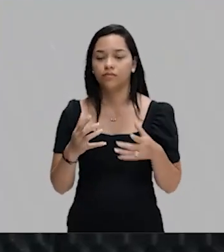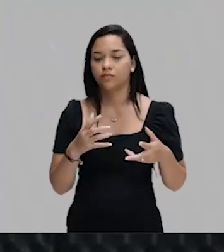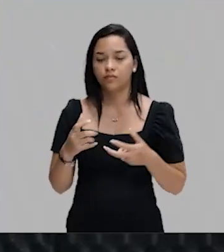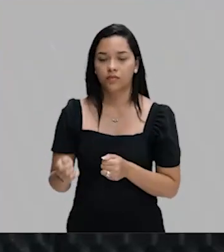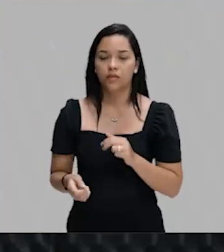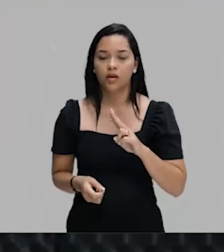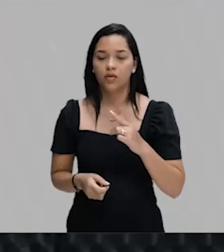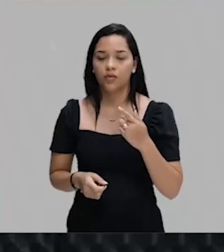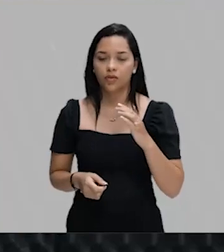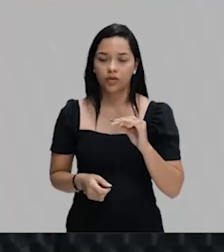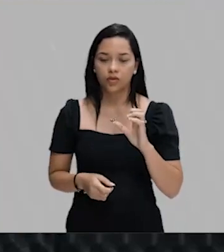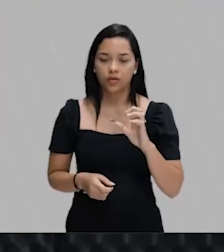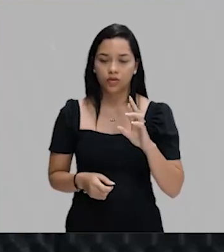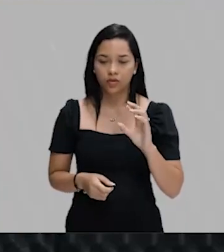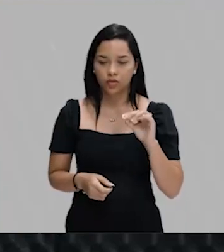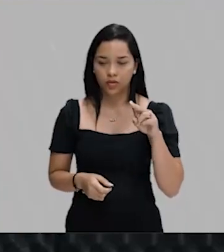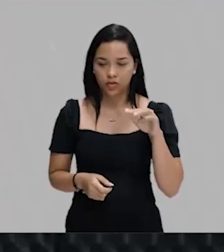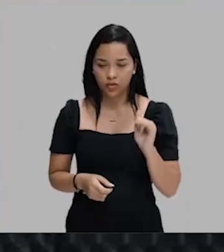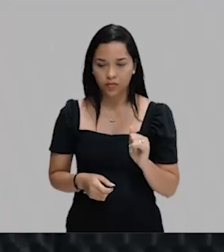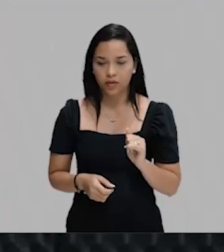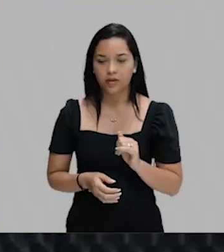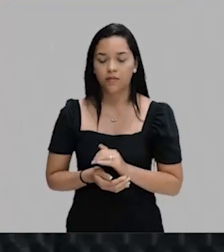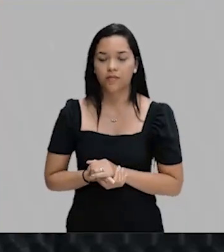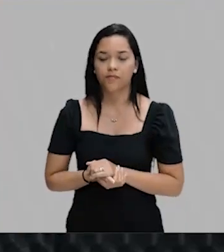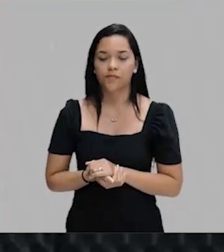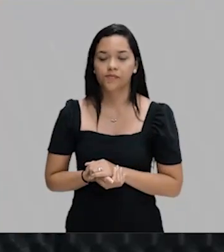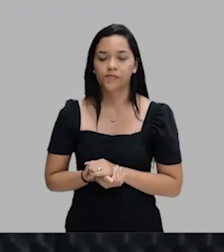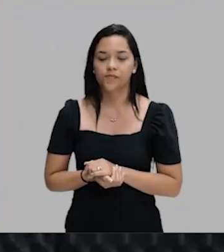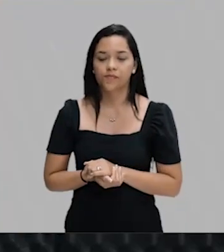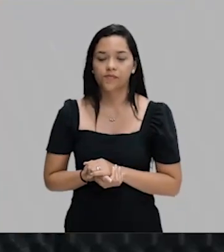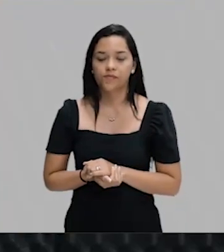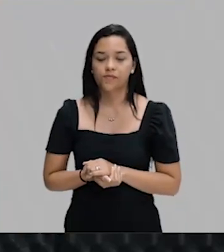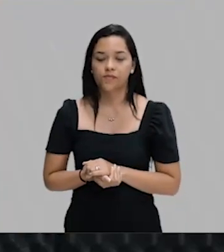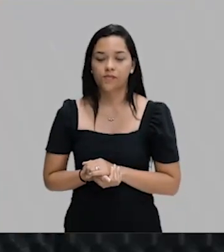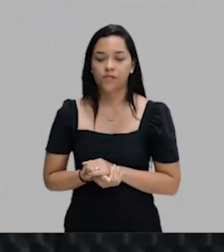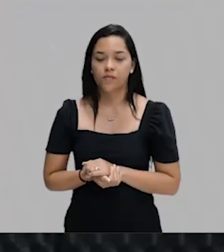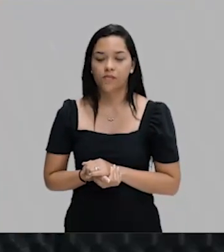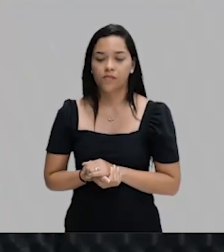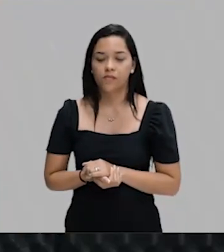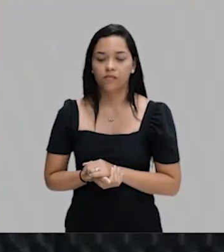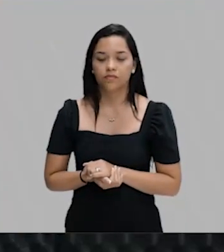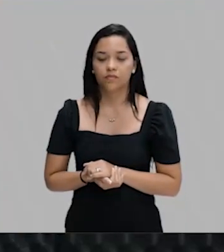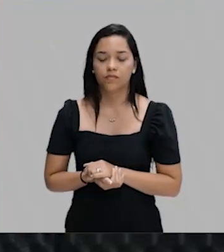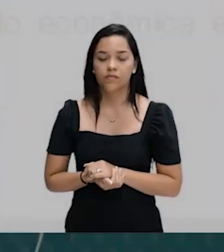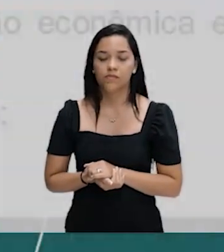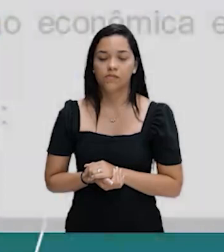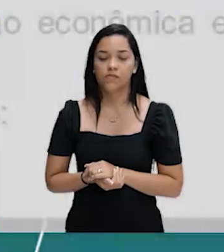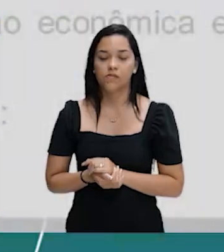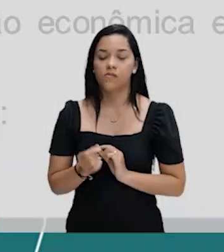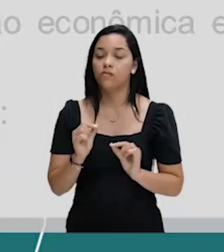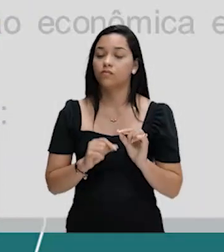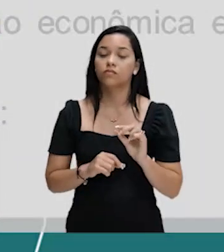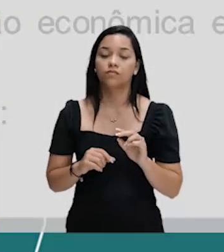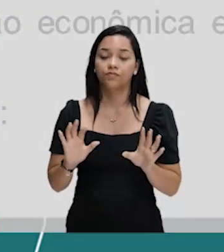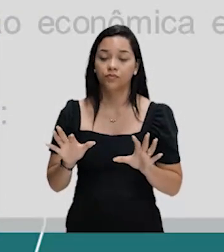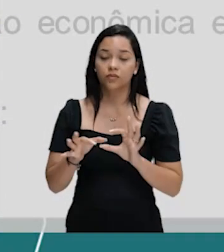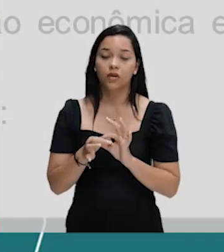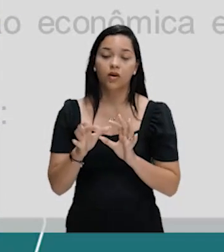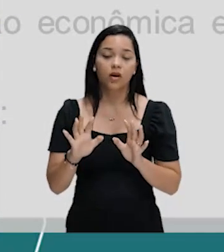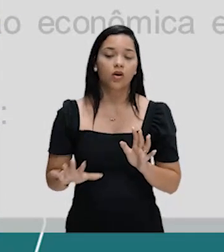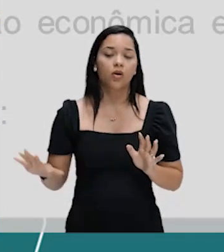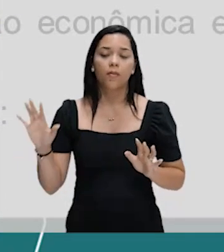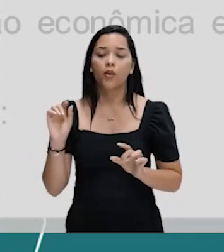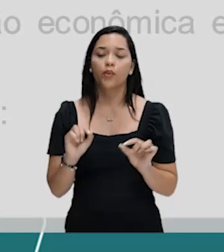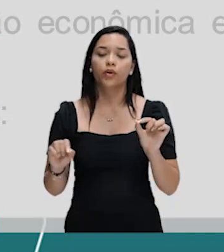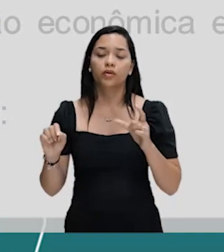mundo, que é a União Europeia, galera, tá certo? Primeira coisa importante, a União Europeia hoje, como nós conhecemos,